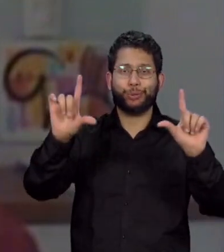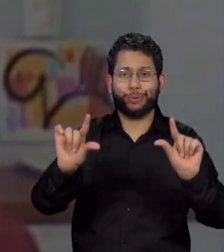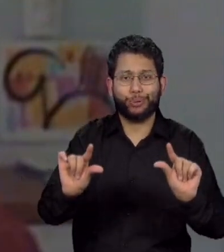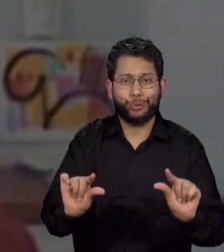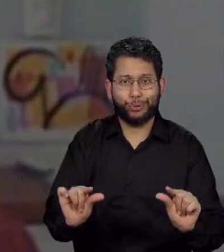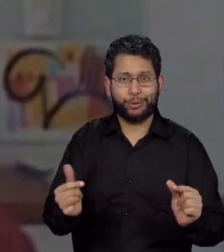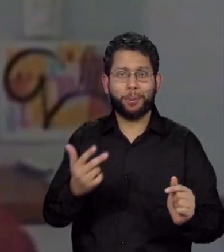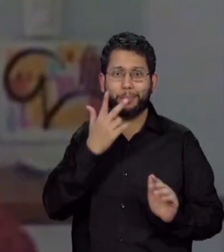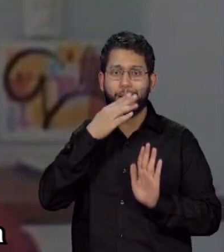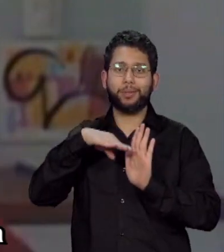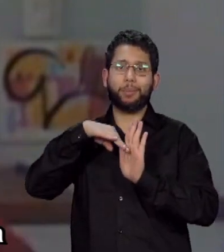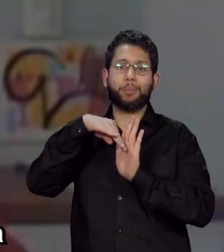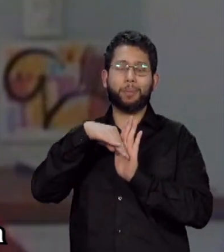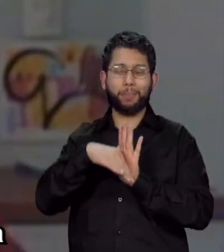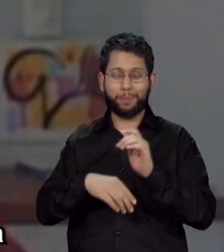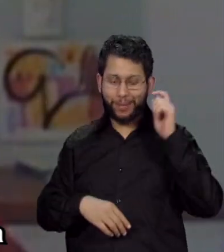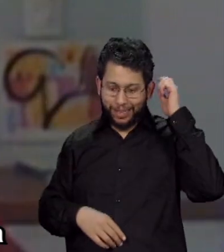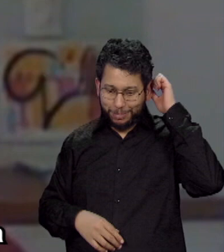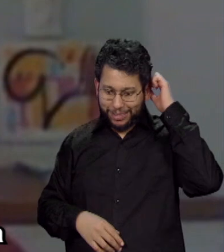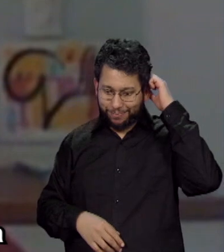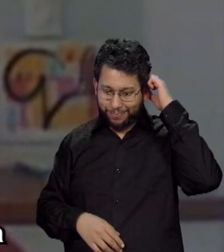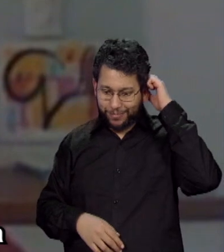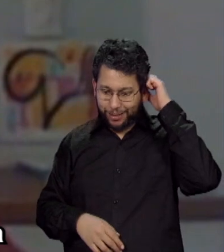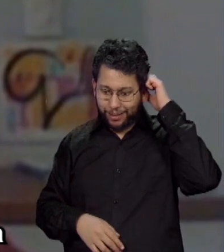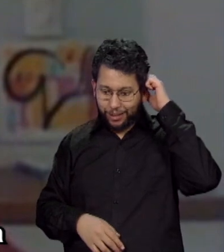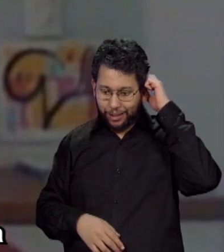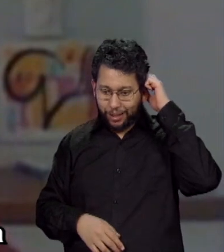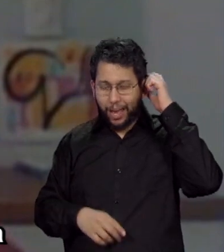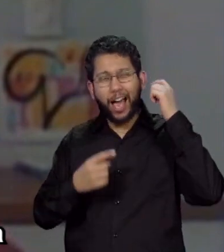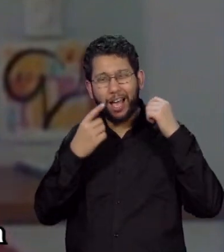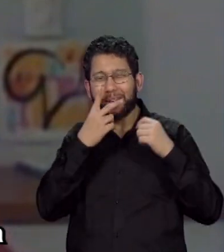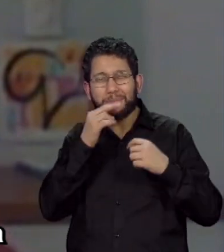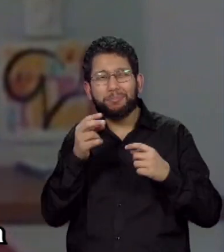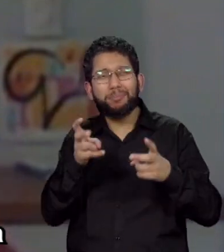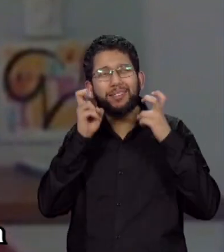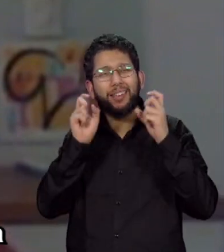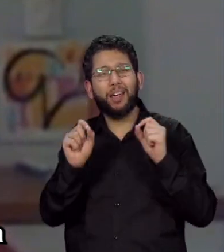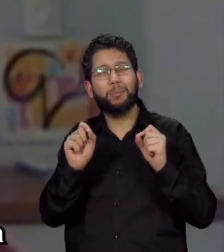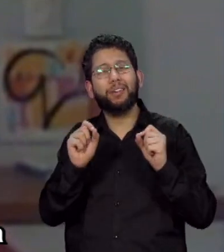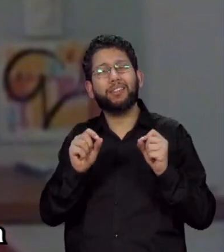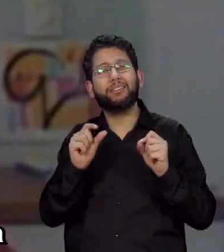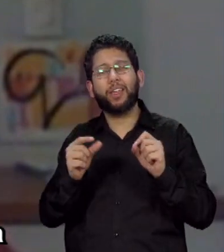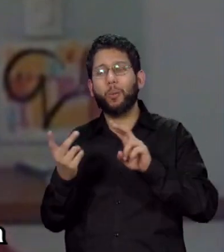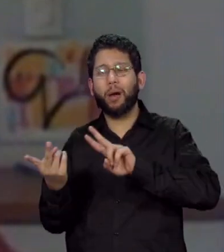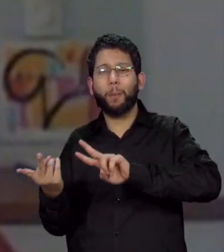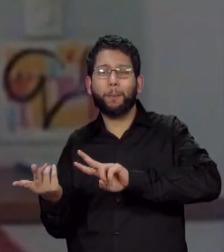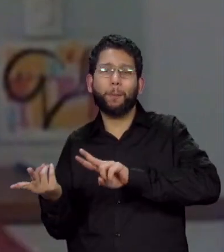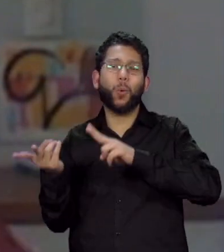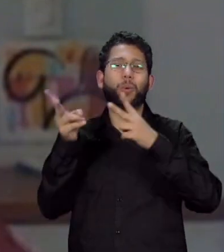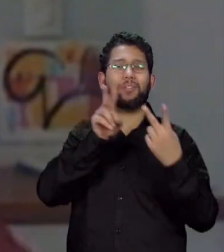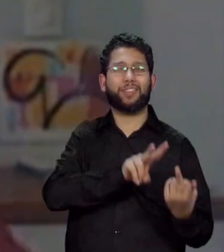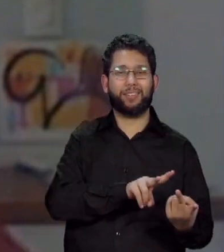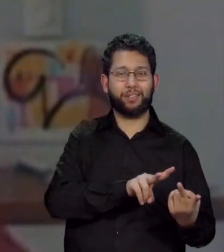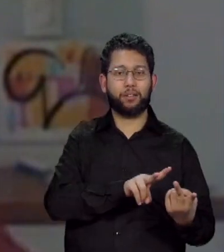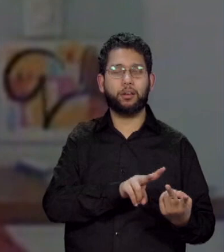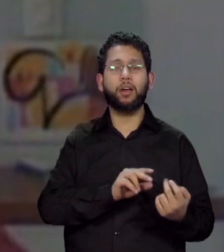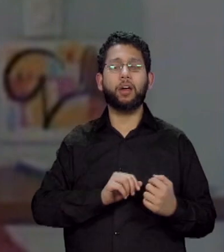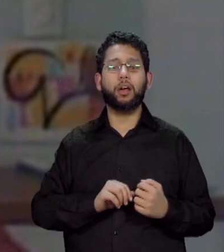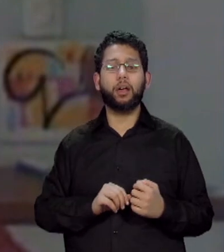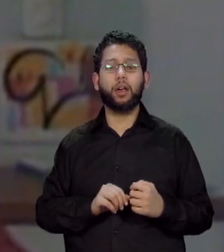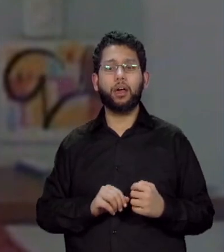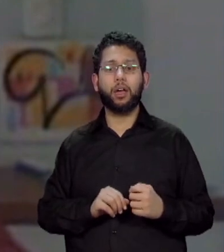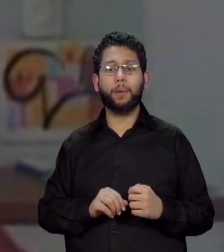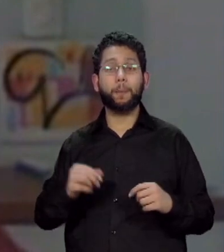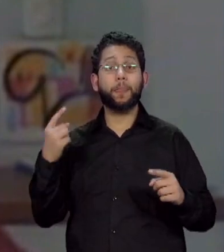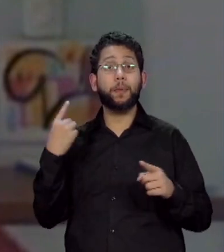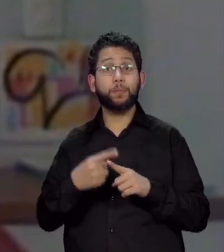né? Ao mesmo tempo, a gente vê uma transformação nesse panorama